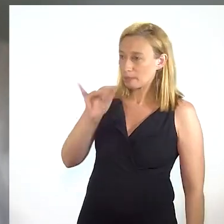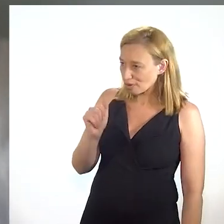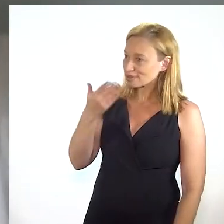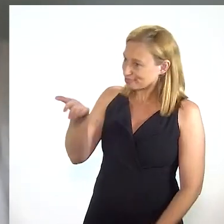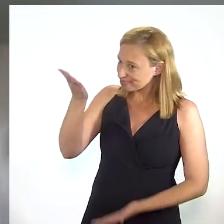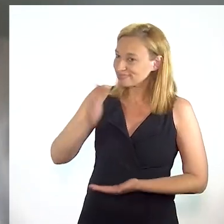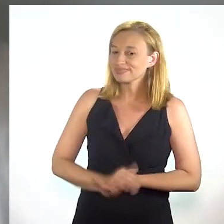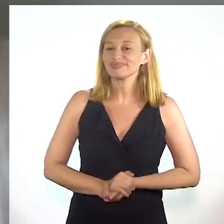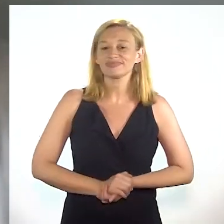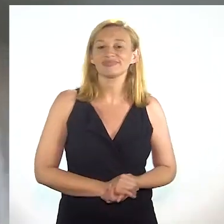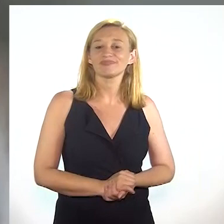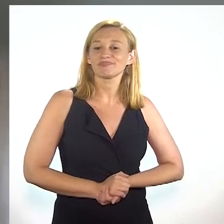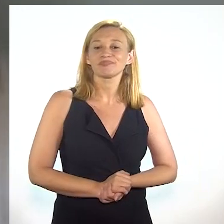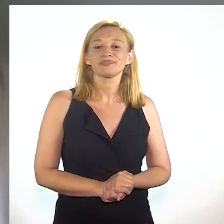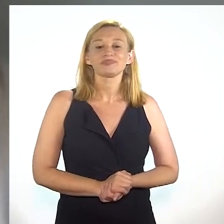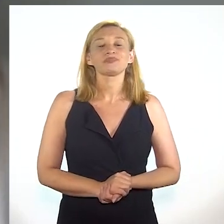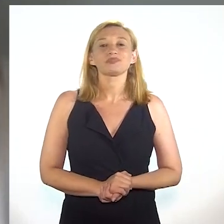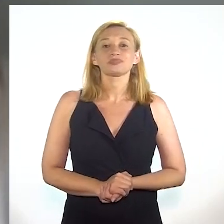contigo a palavra.